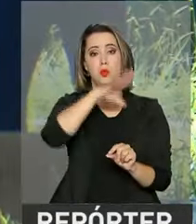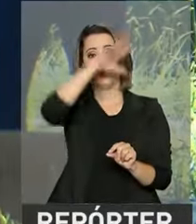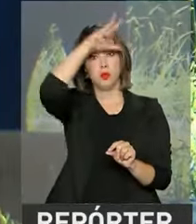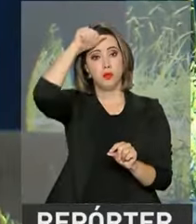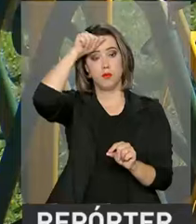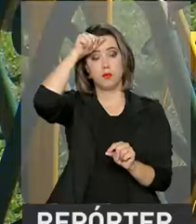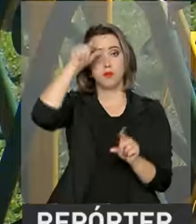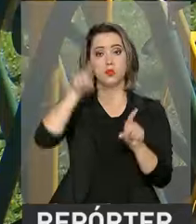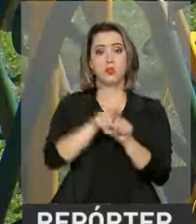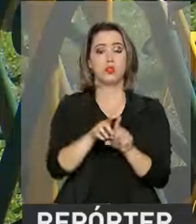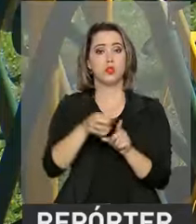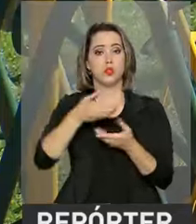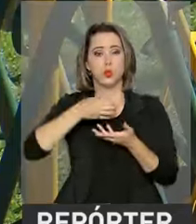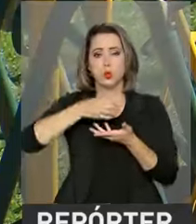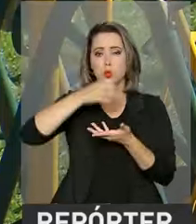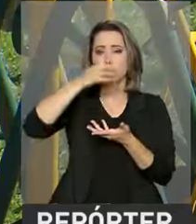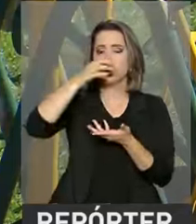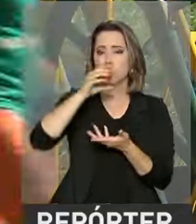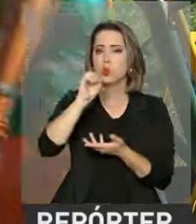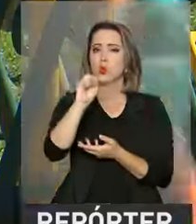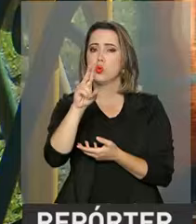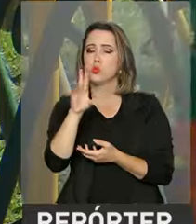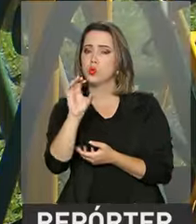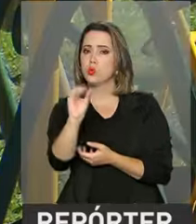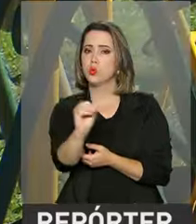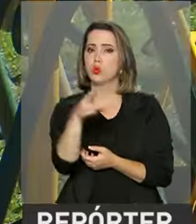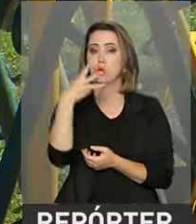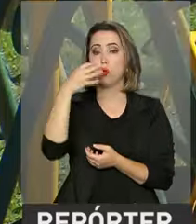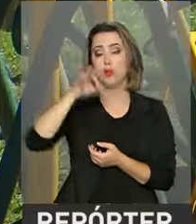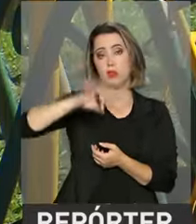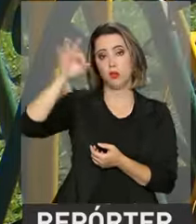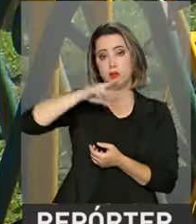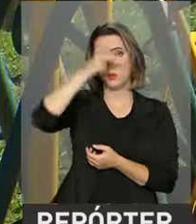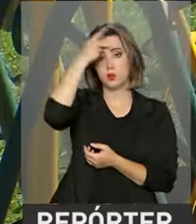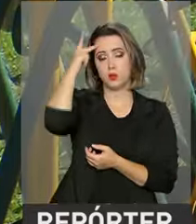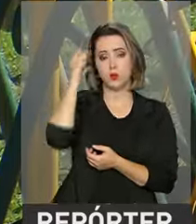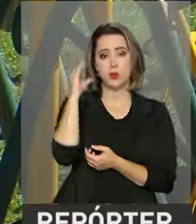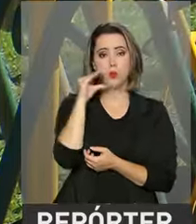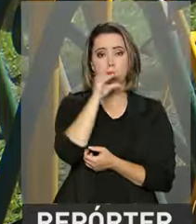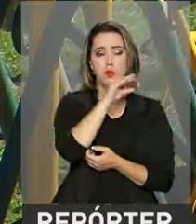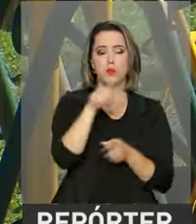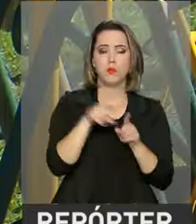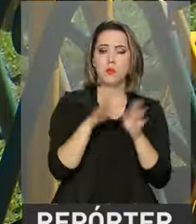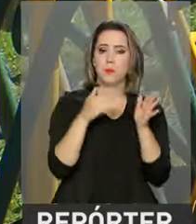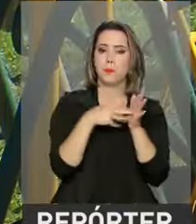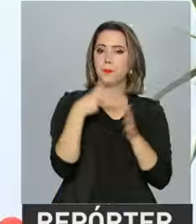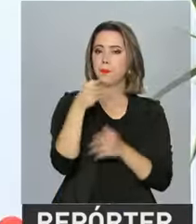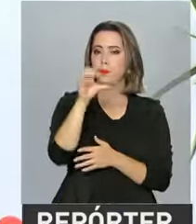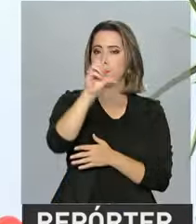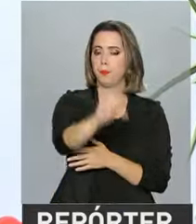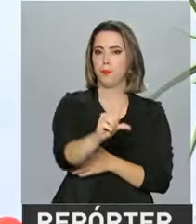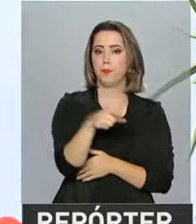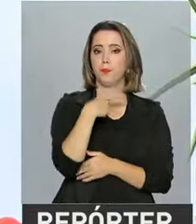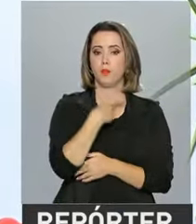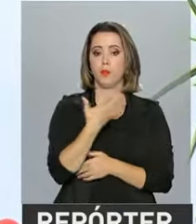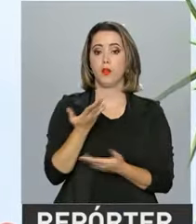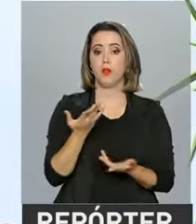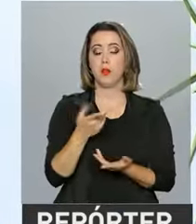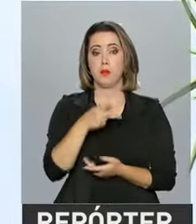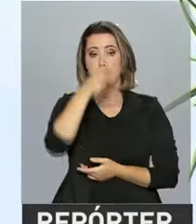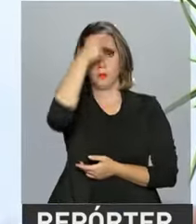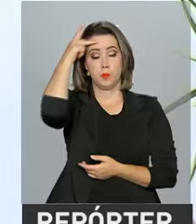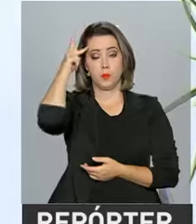artificial em pelo menos 30% na população adulta até 2019 a nutricionista